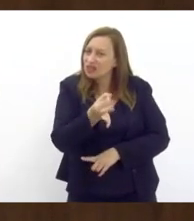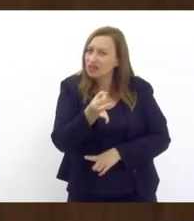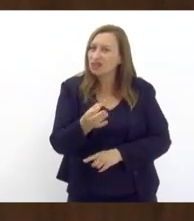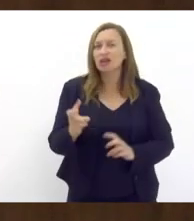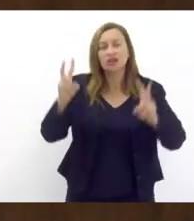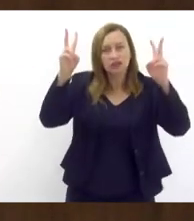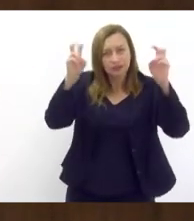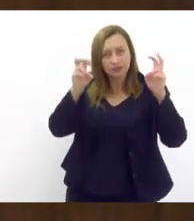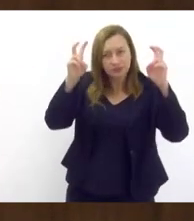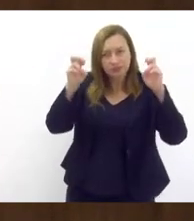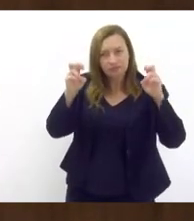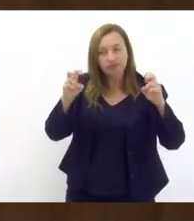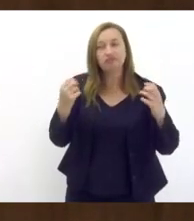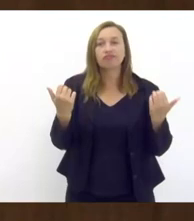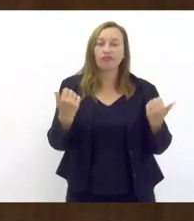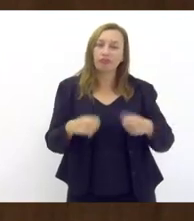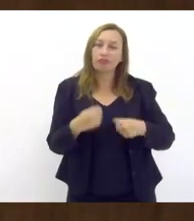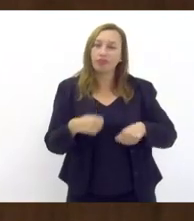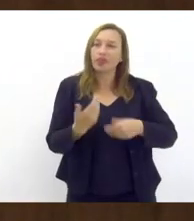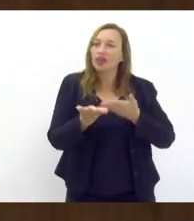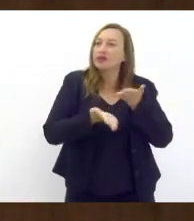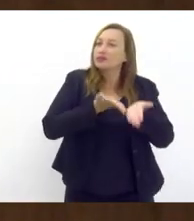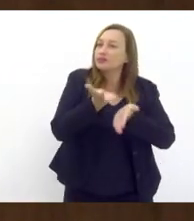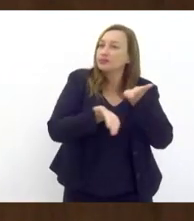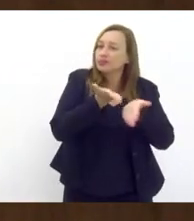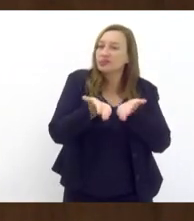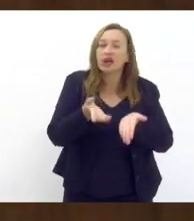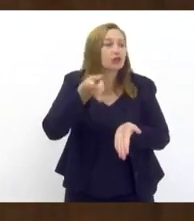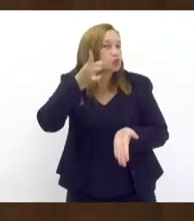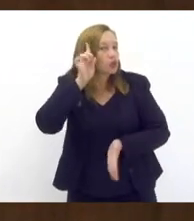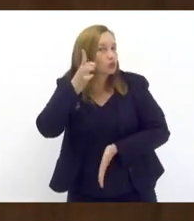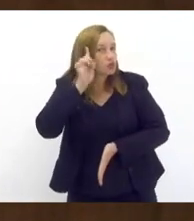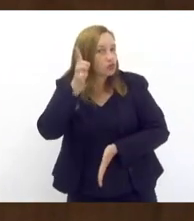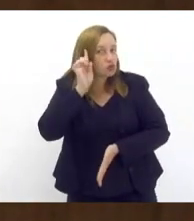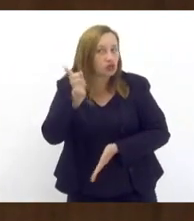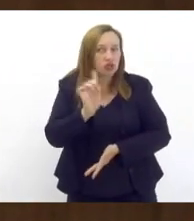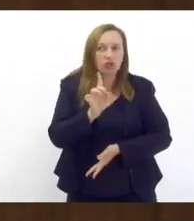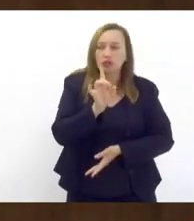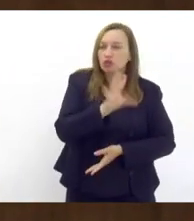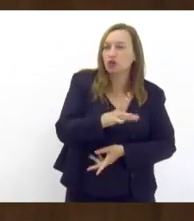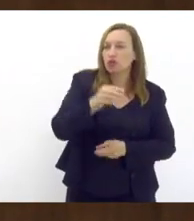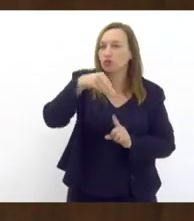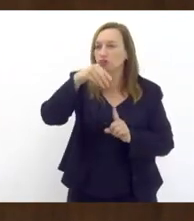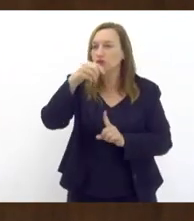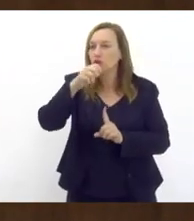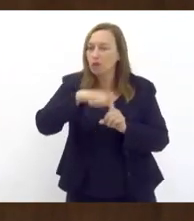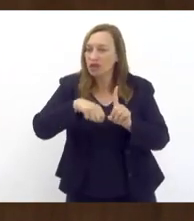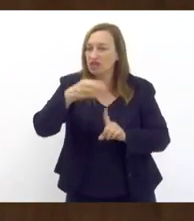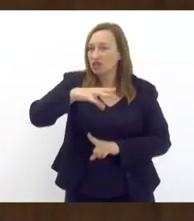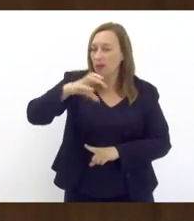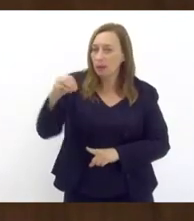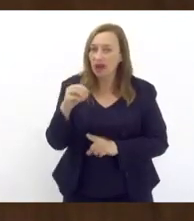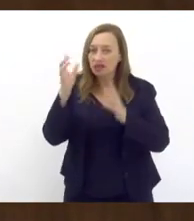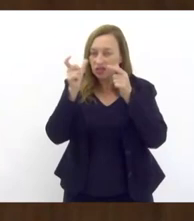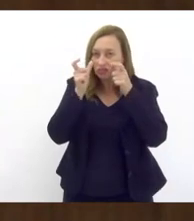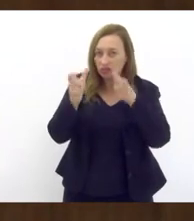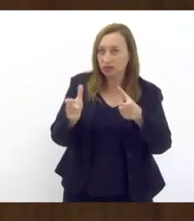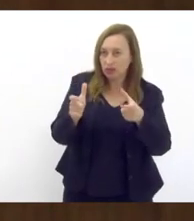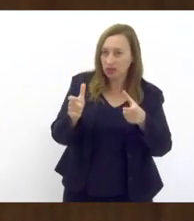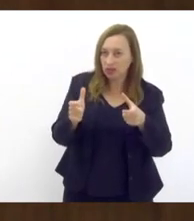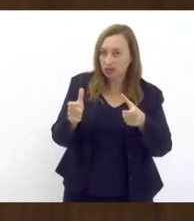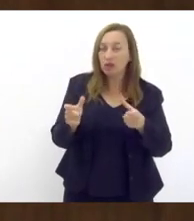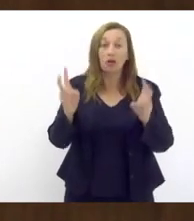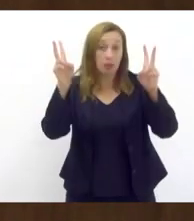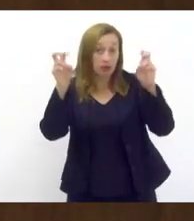desse tema e que deve ser tratado todos os dias, não apenas o mês de março, que a gente chama a atenção para